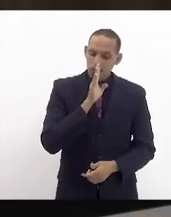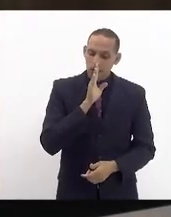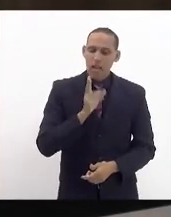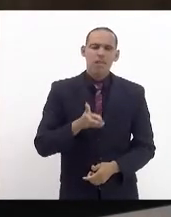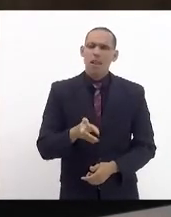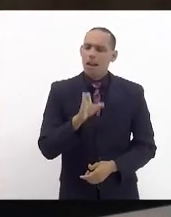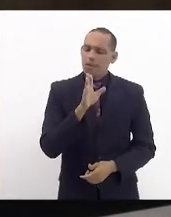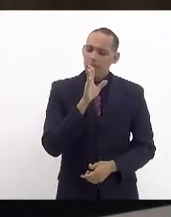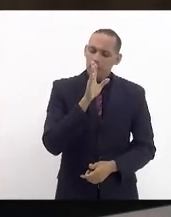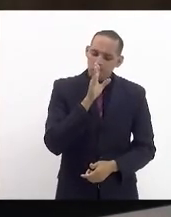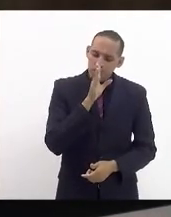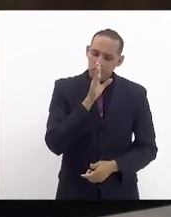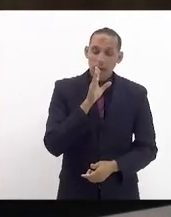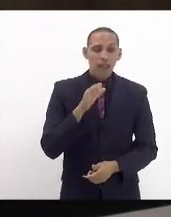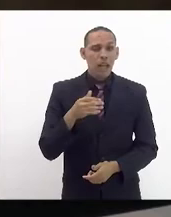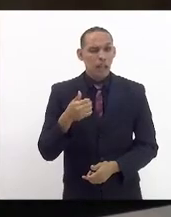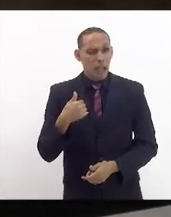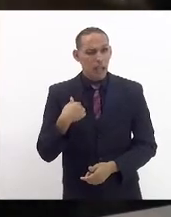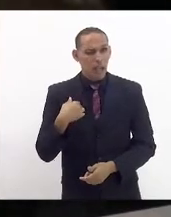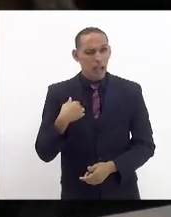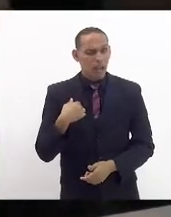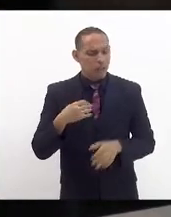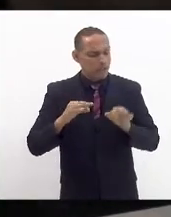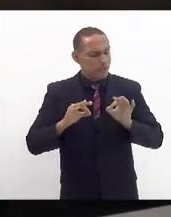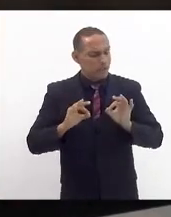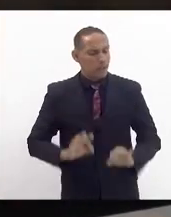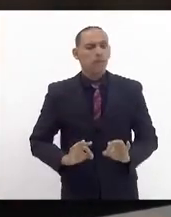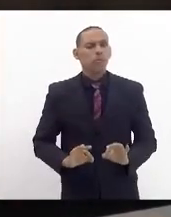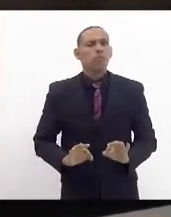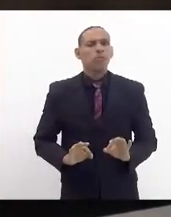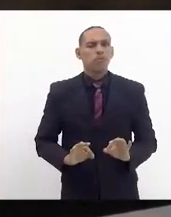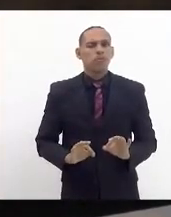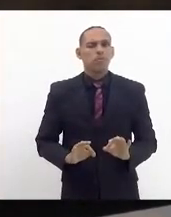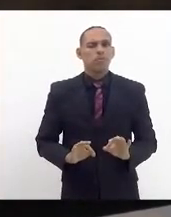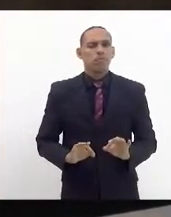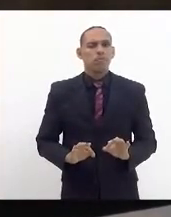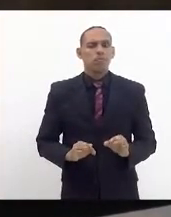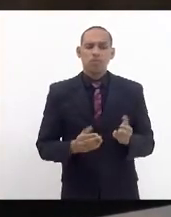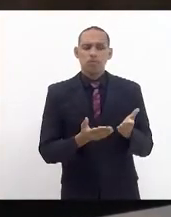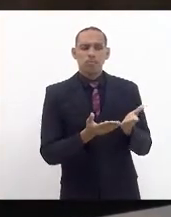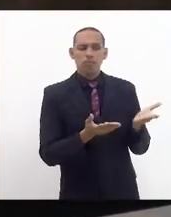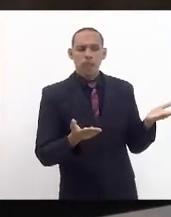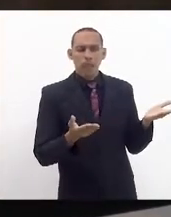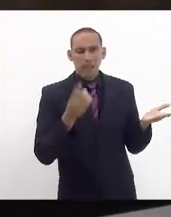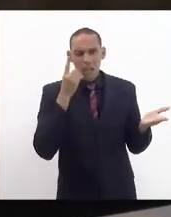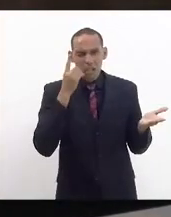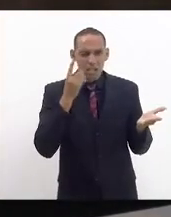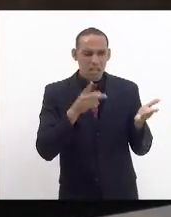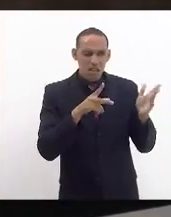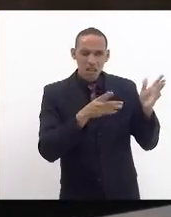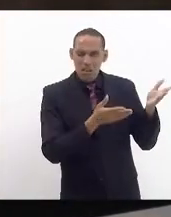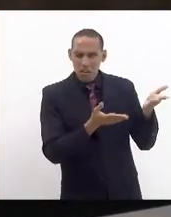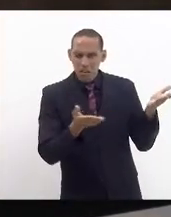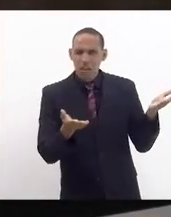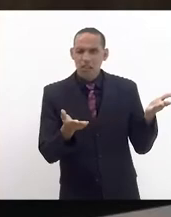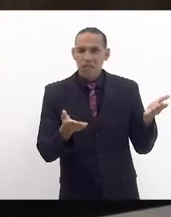sempre. Eu tenho convicção, senhor presidente, que essas mesmas